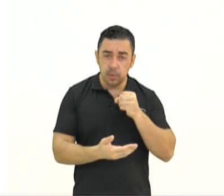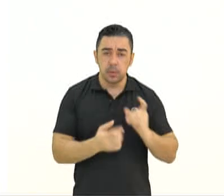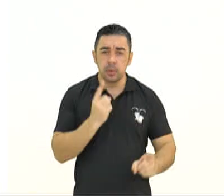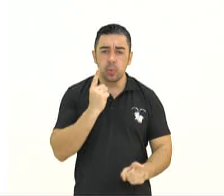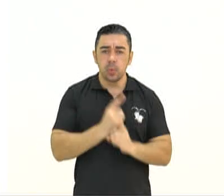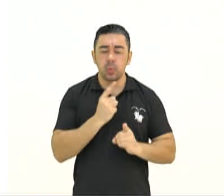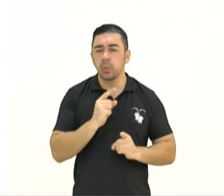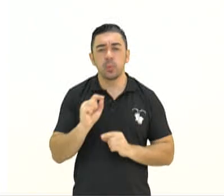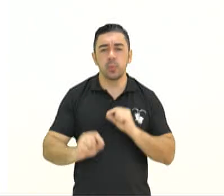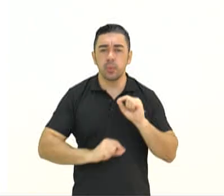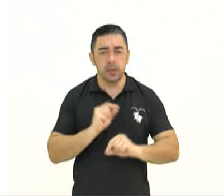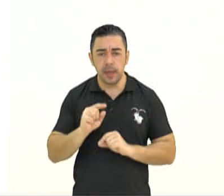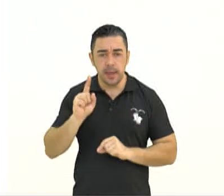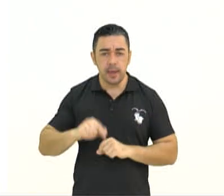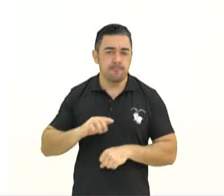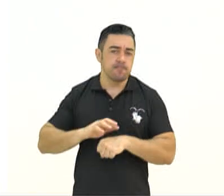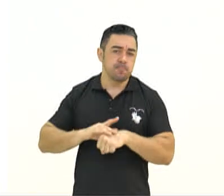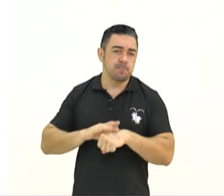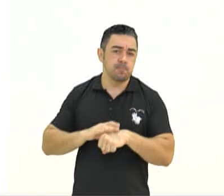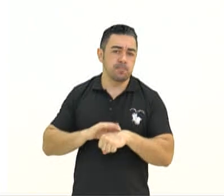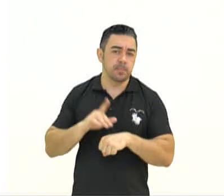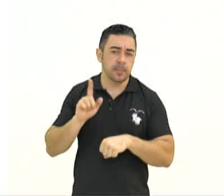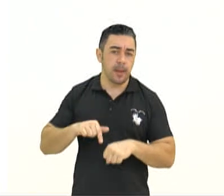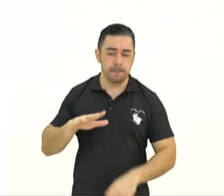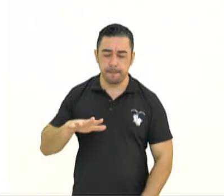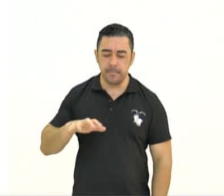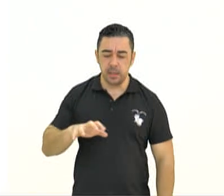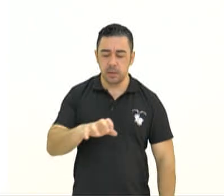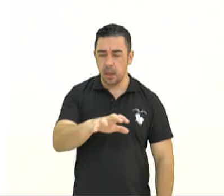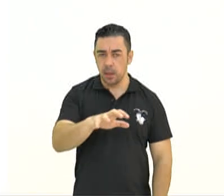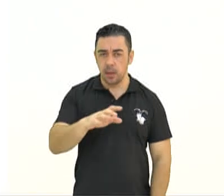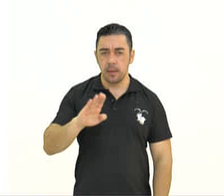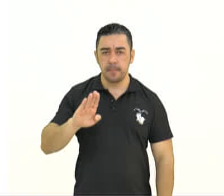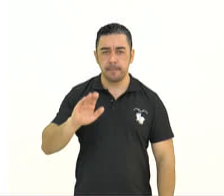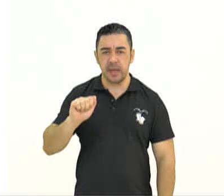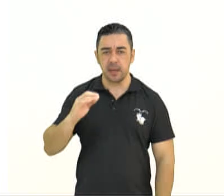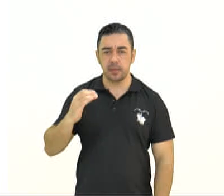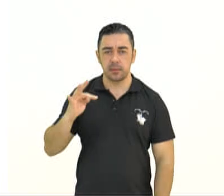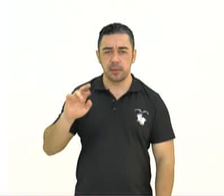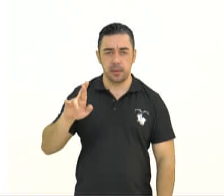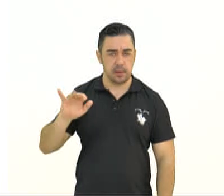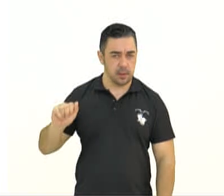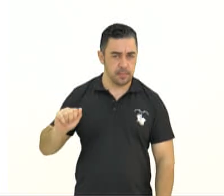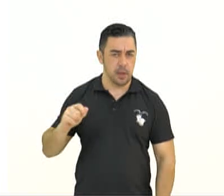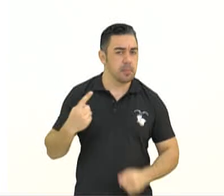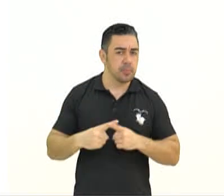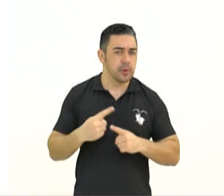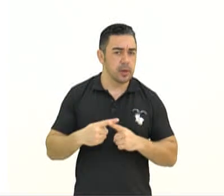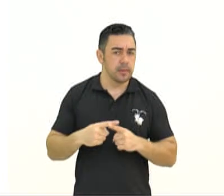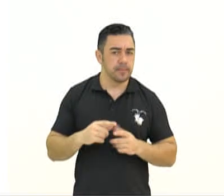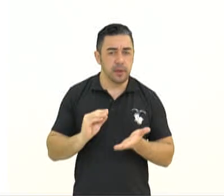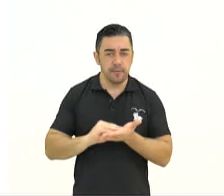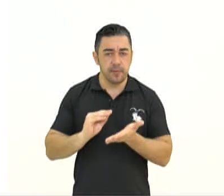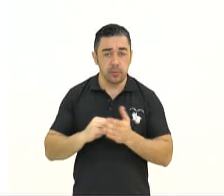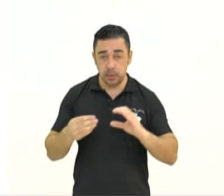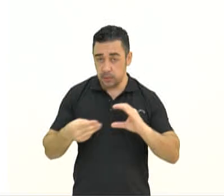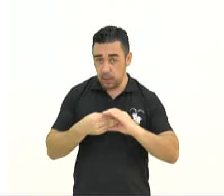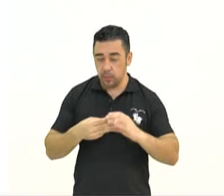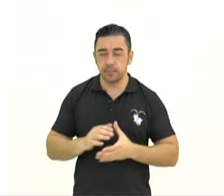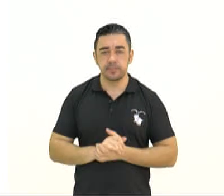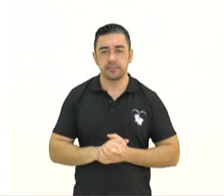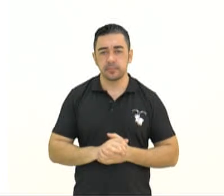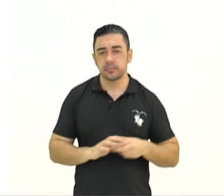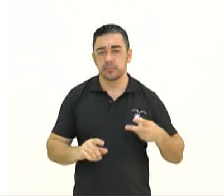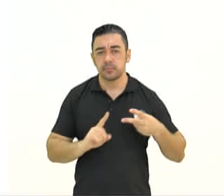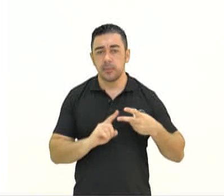chegou à conclusão que essa doença é causada por uma bactéria. Por conta do quê? Letra A, da ausência de células. Letra B,